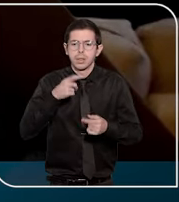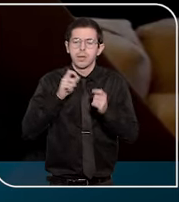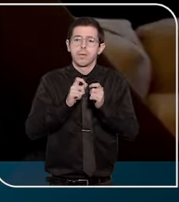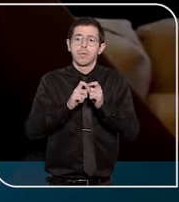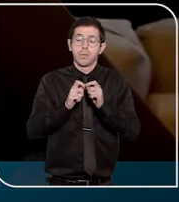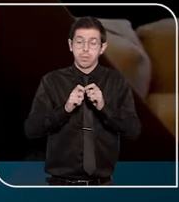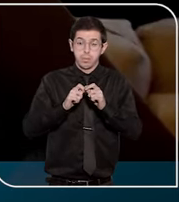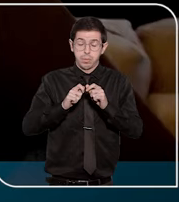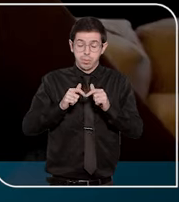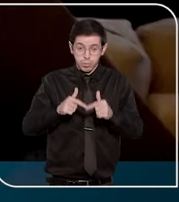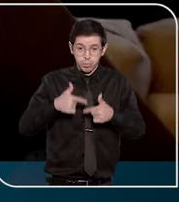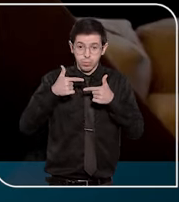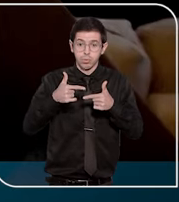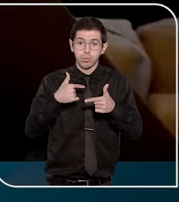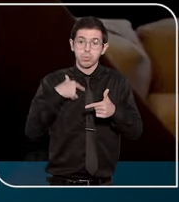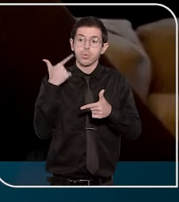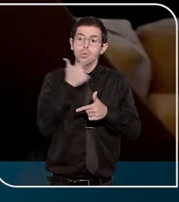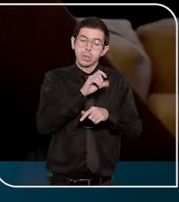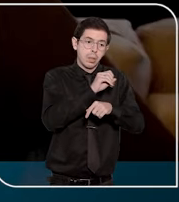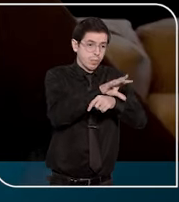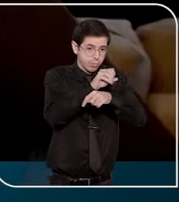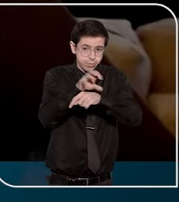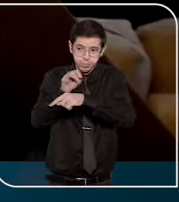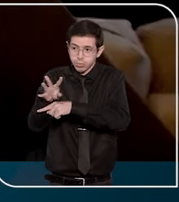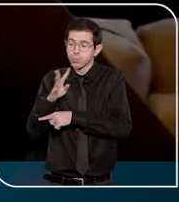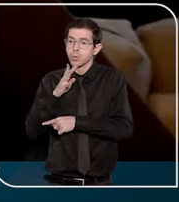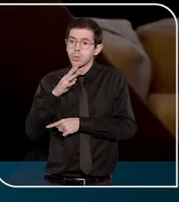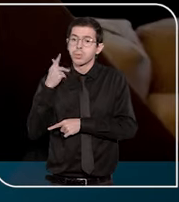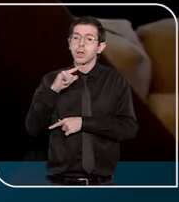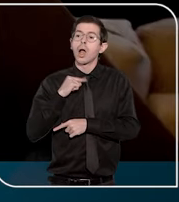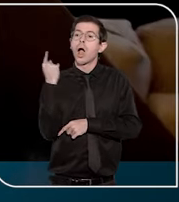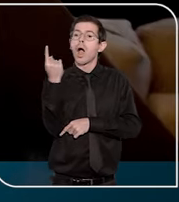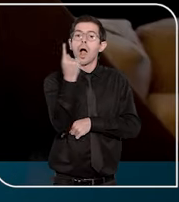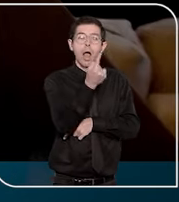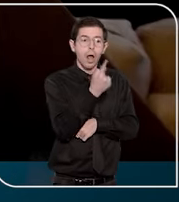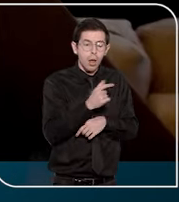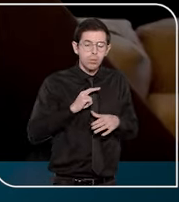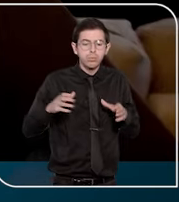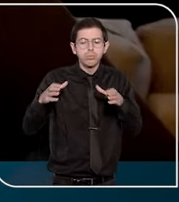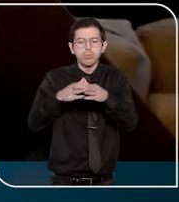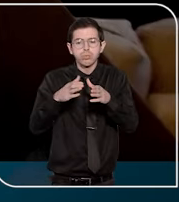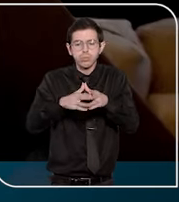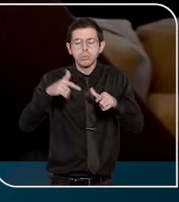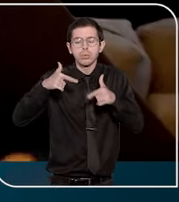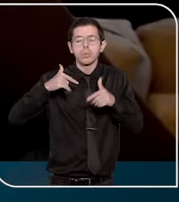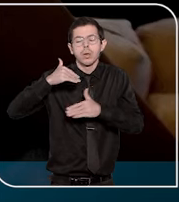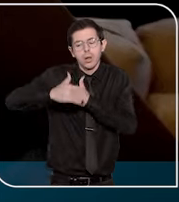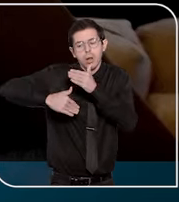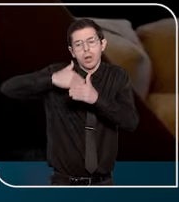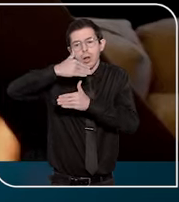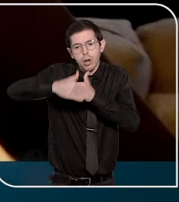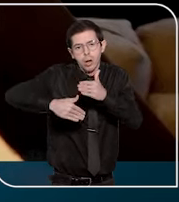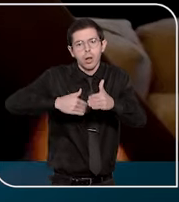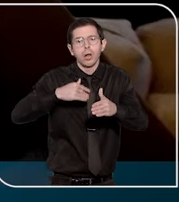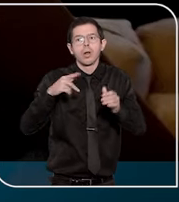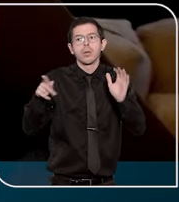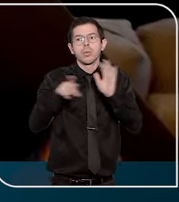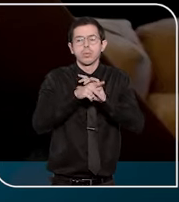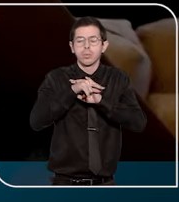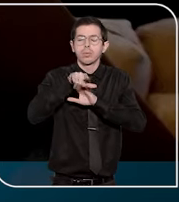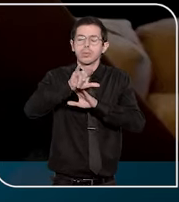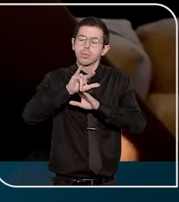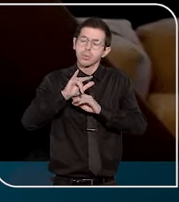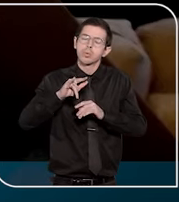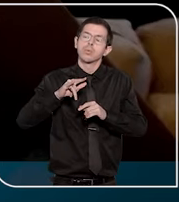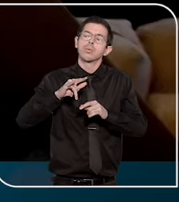de disseminar conhecimento, para que nós possamos juntos, cada um no seu papel, trabalharmos aí na construção dessa república cada vez mais justa,